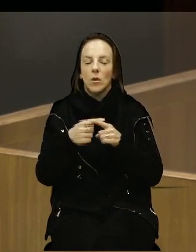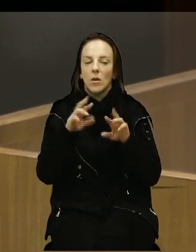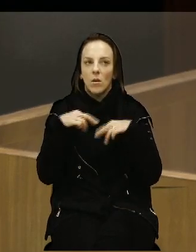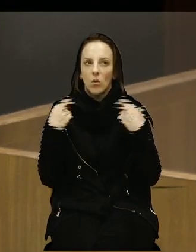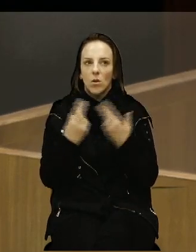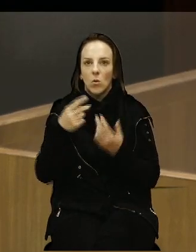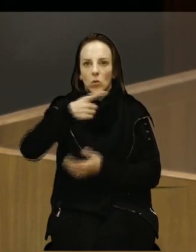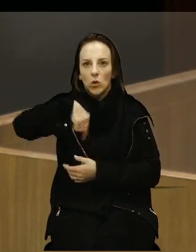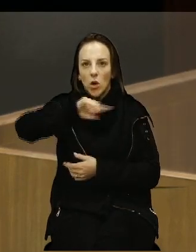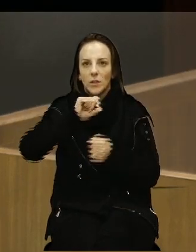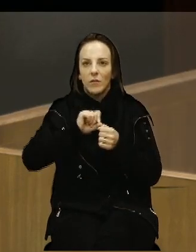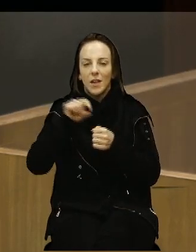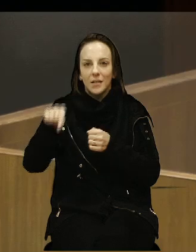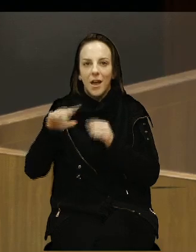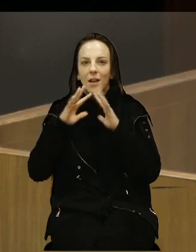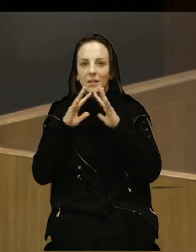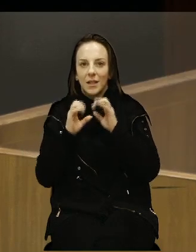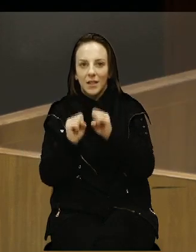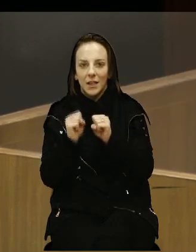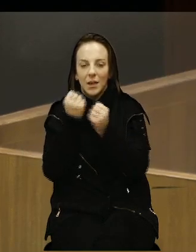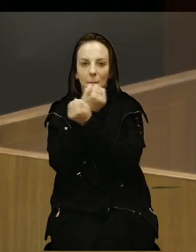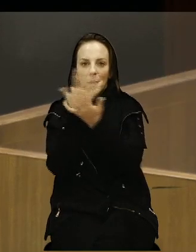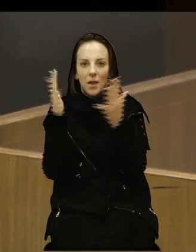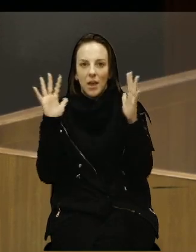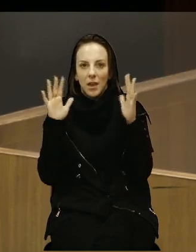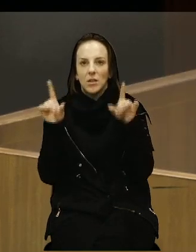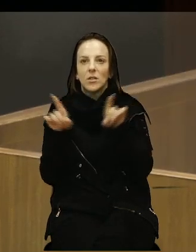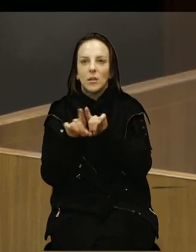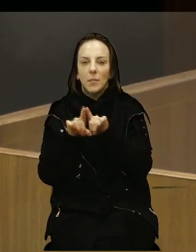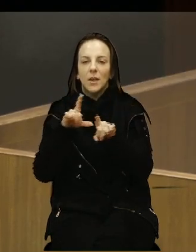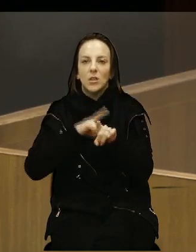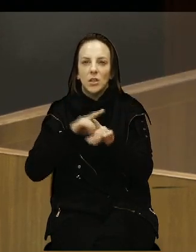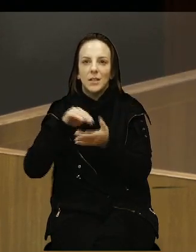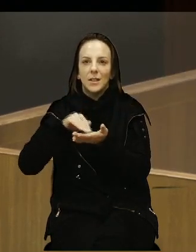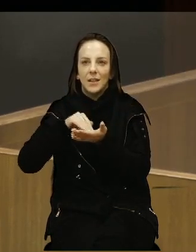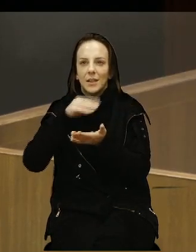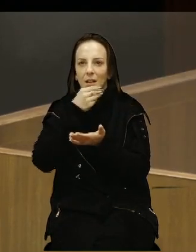lá na Secretaria do Meio Ambiente, que estava o secretário também, Ronaldo